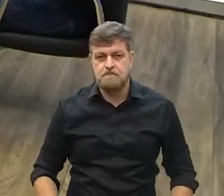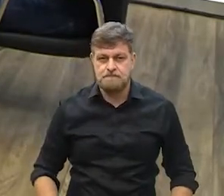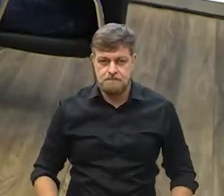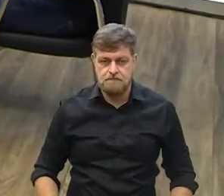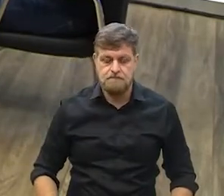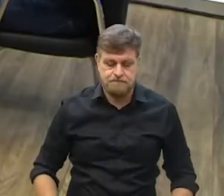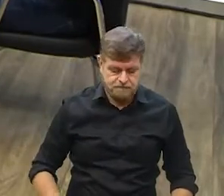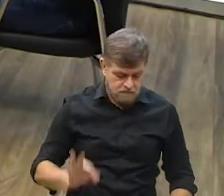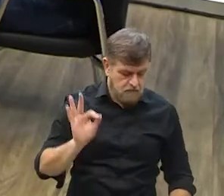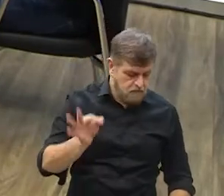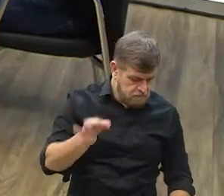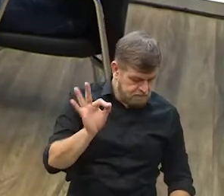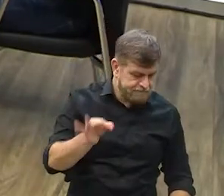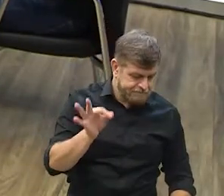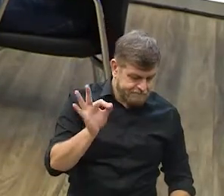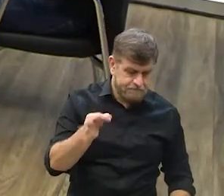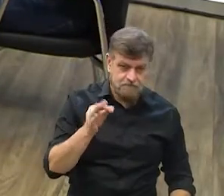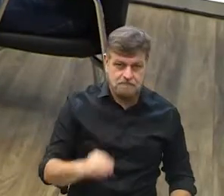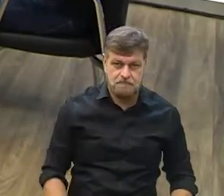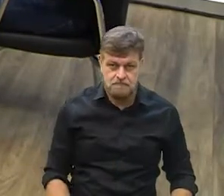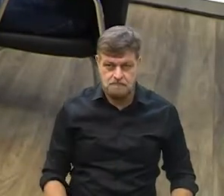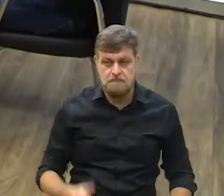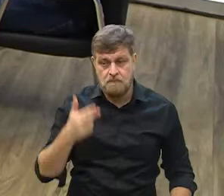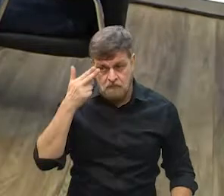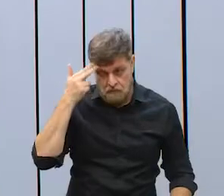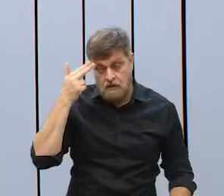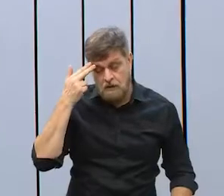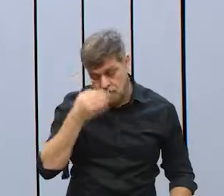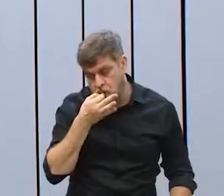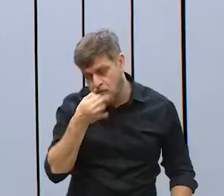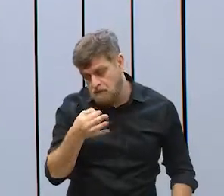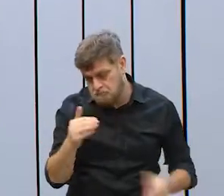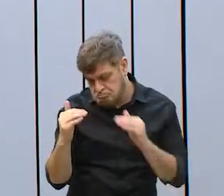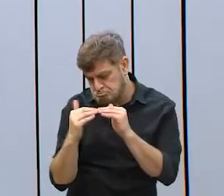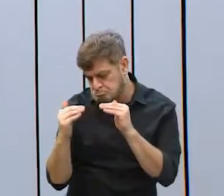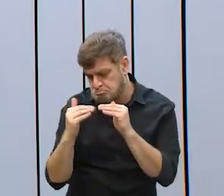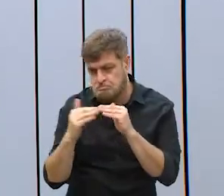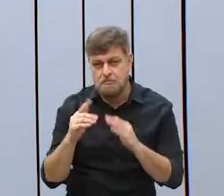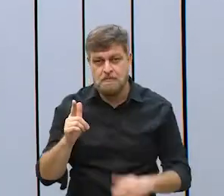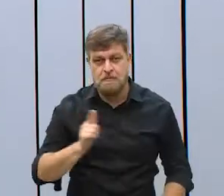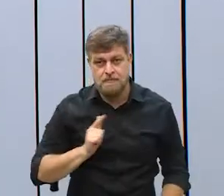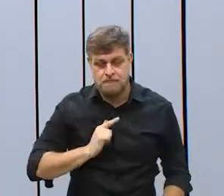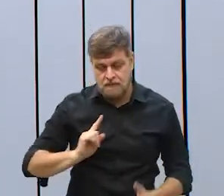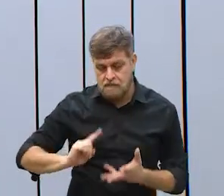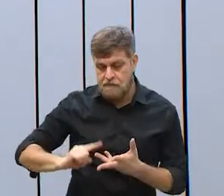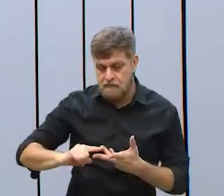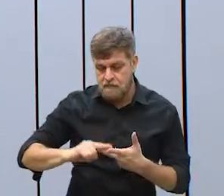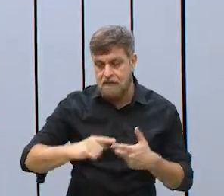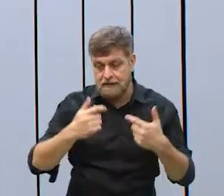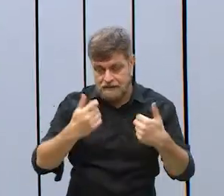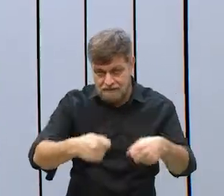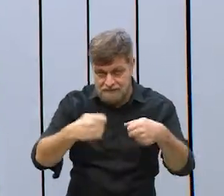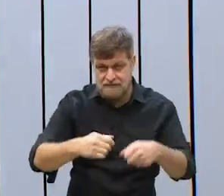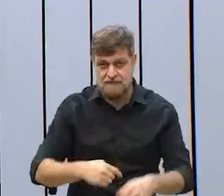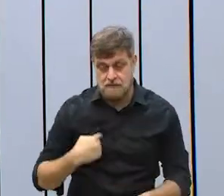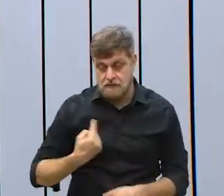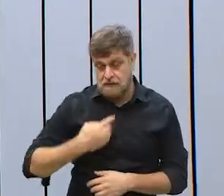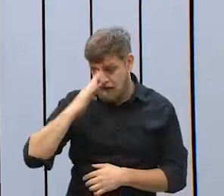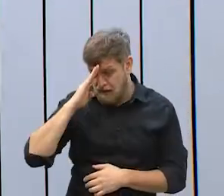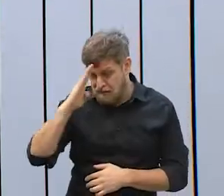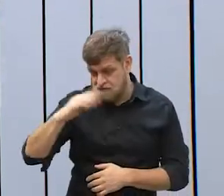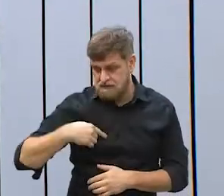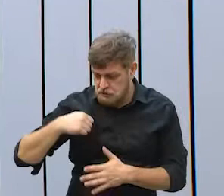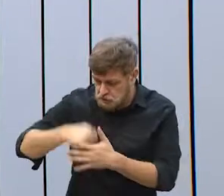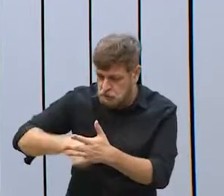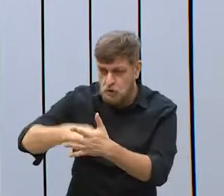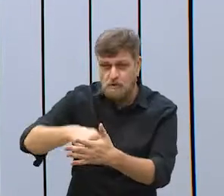muito comum mesmo, o que você colocou e colocou muito bem em relação às demandas. Principalmente a gente, né, tem lutado